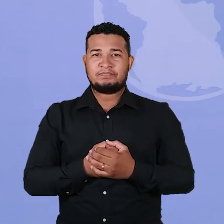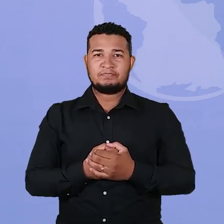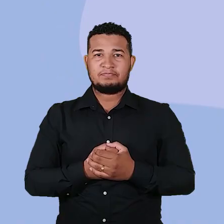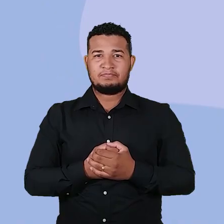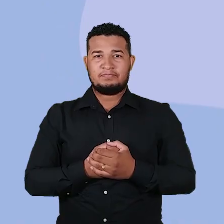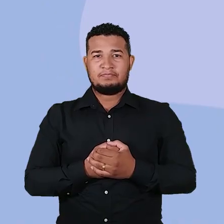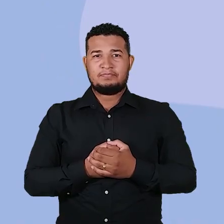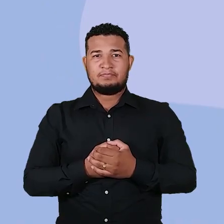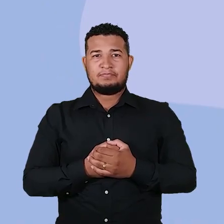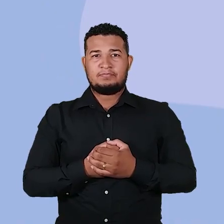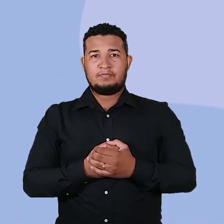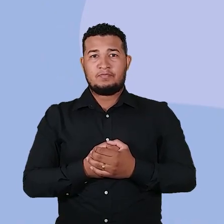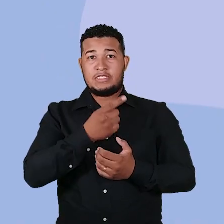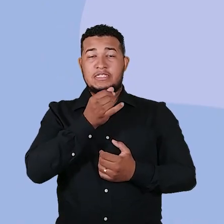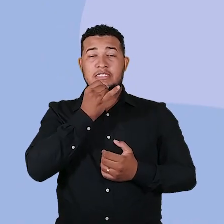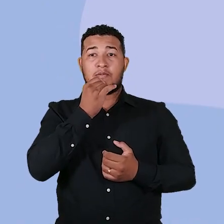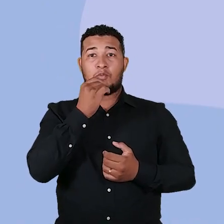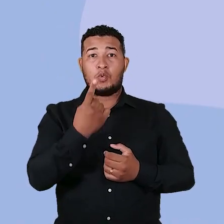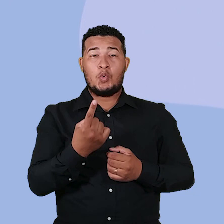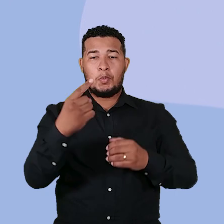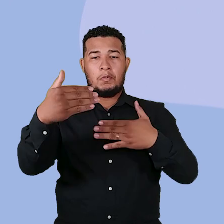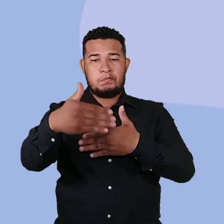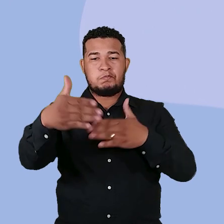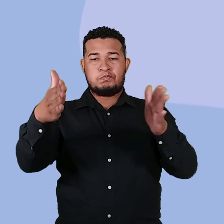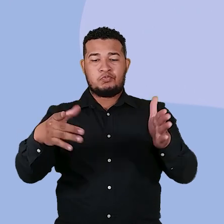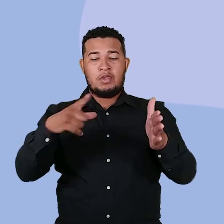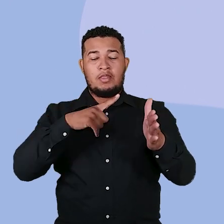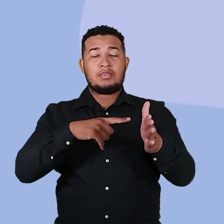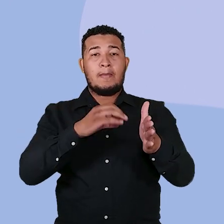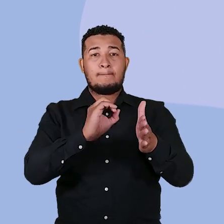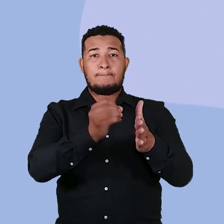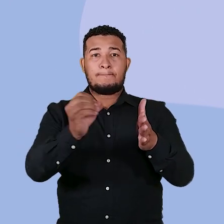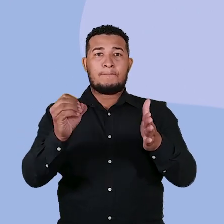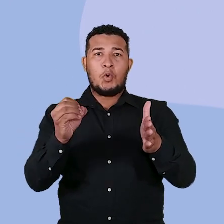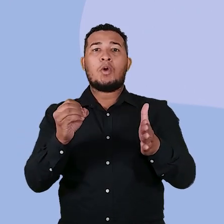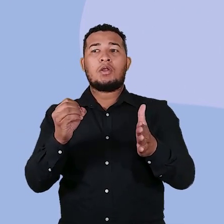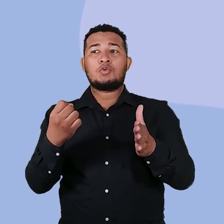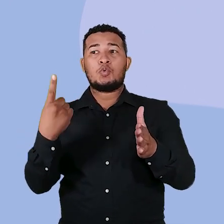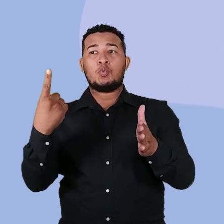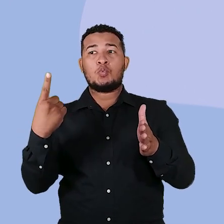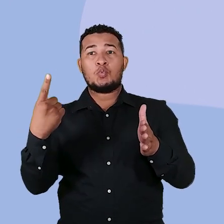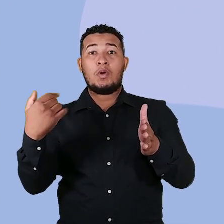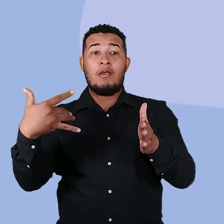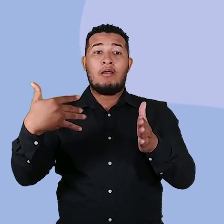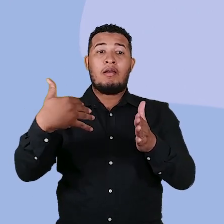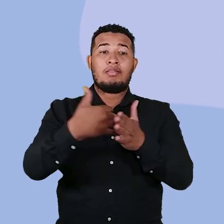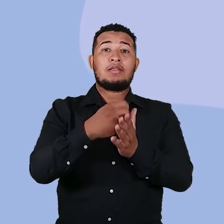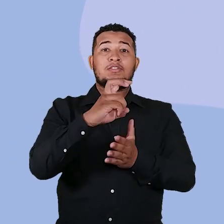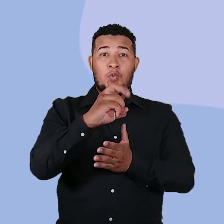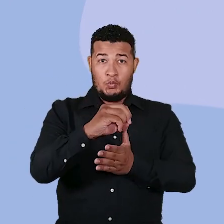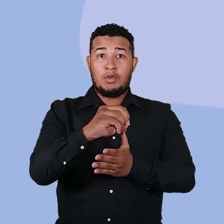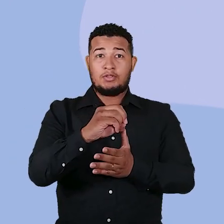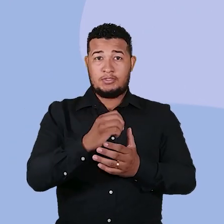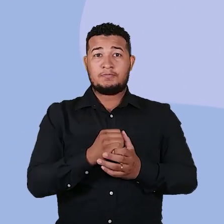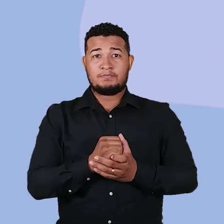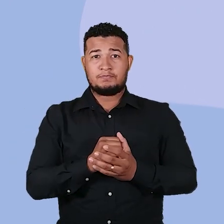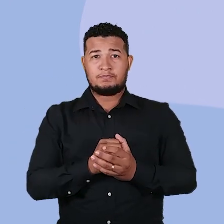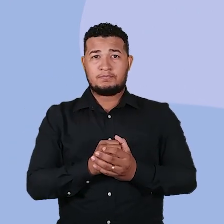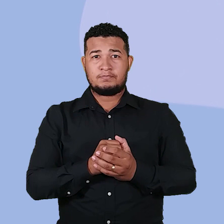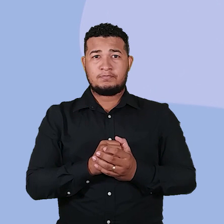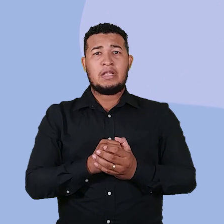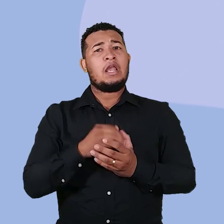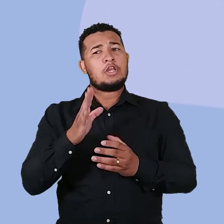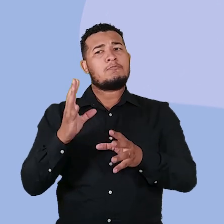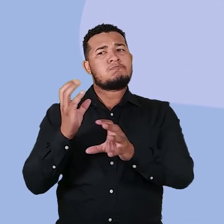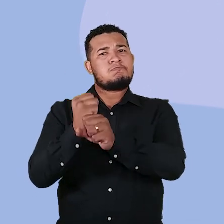confere aí em uma urna contem bolas numeradas de 1 a